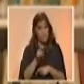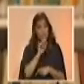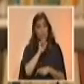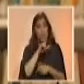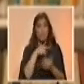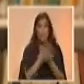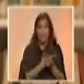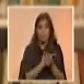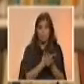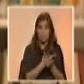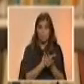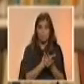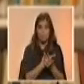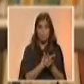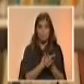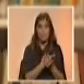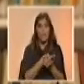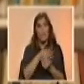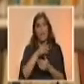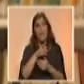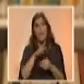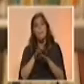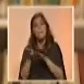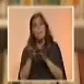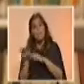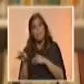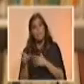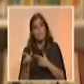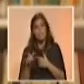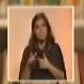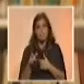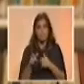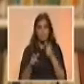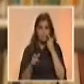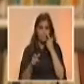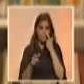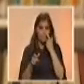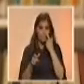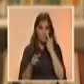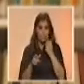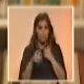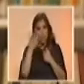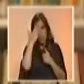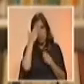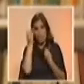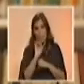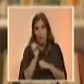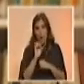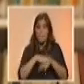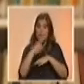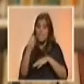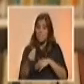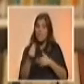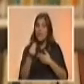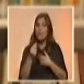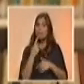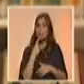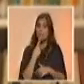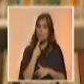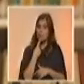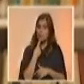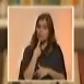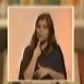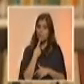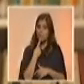levar a práticas que, não conscientemente, mas que mais tarde se venham a verificar que